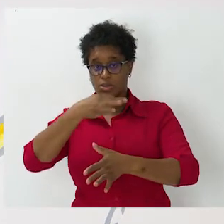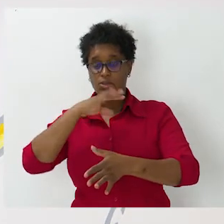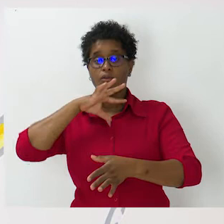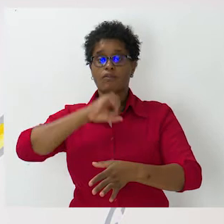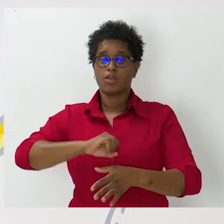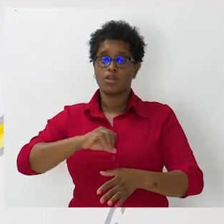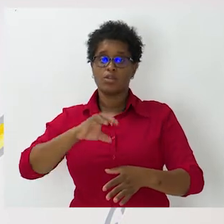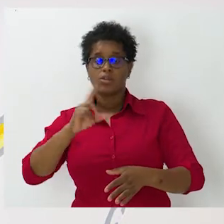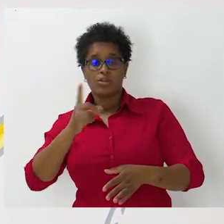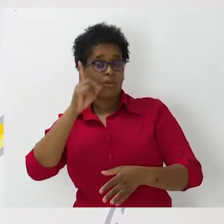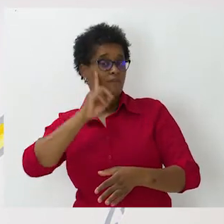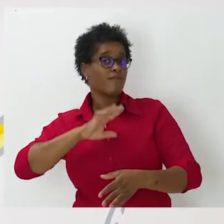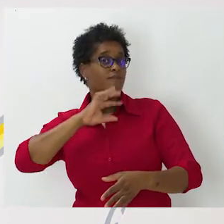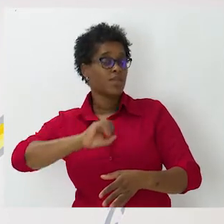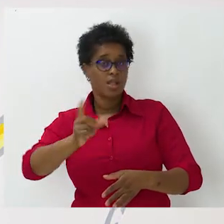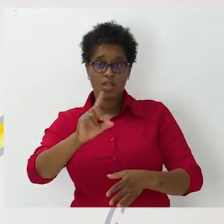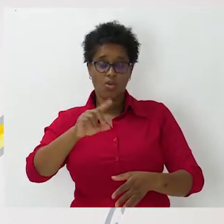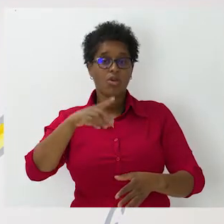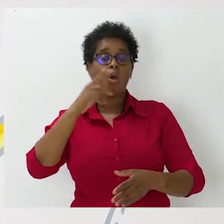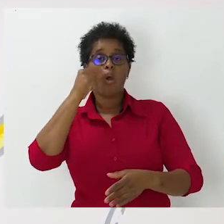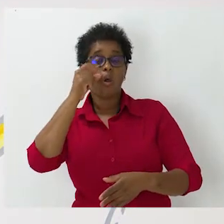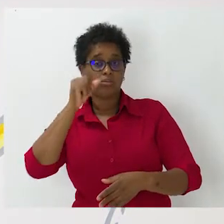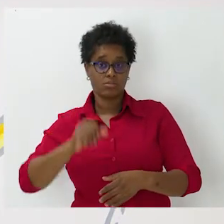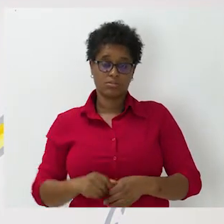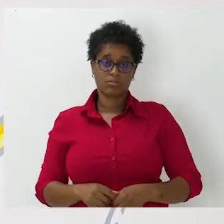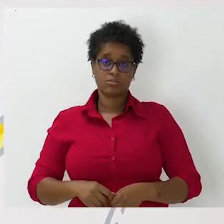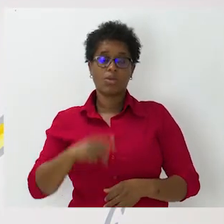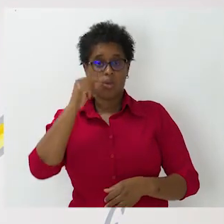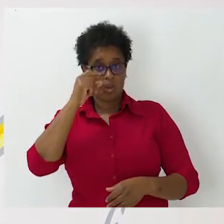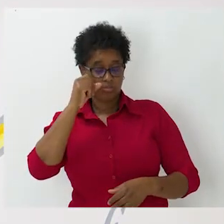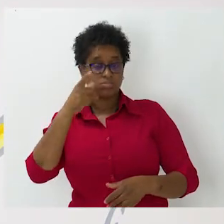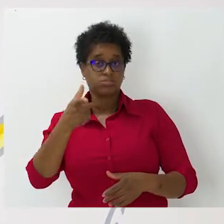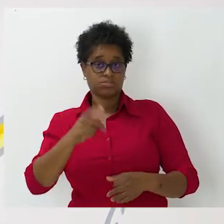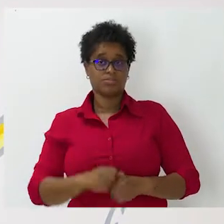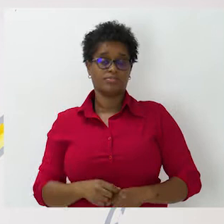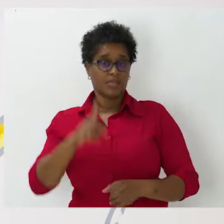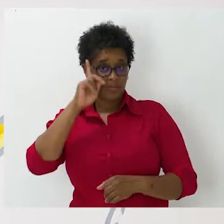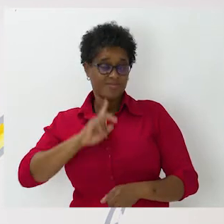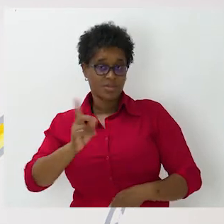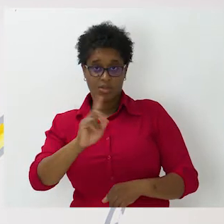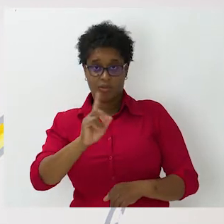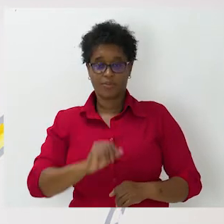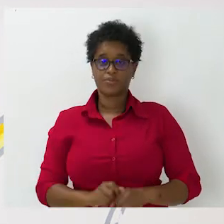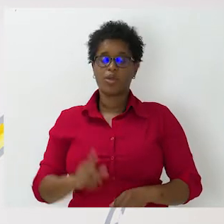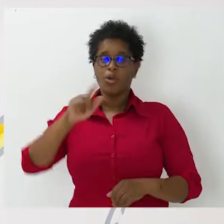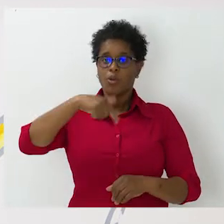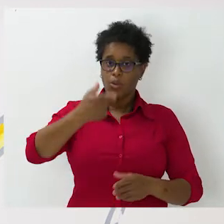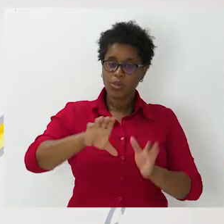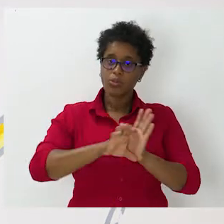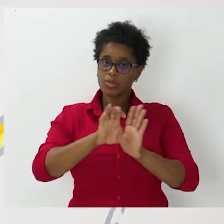filho, não filha. Tá bem? Indivíduo de sexo masculino. Outra